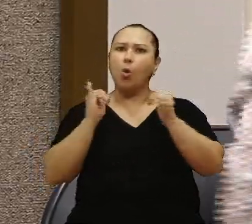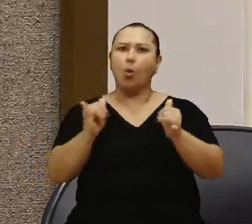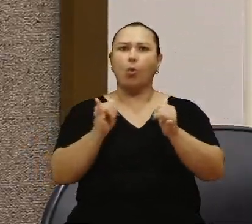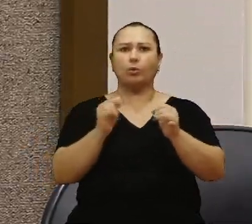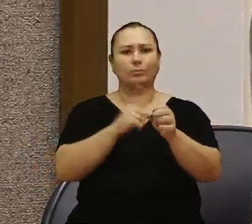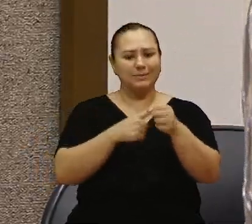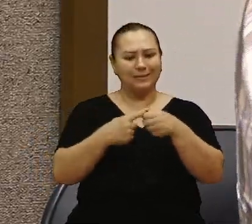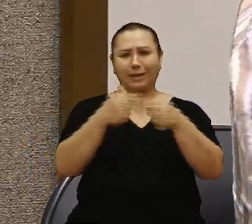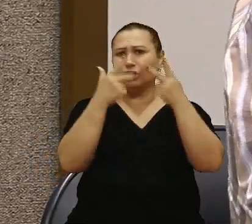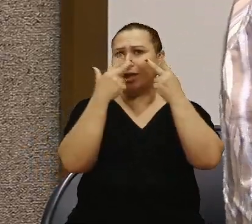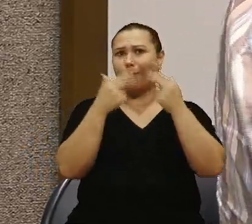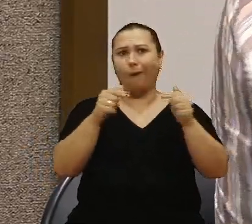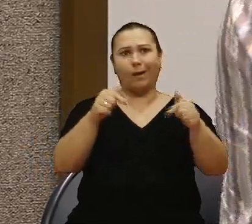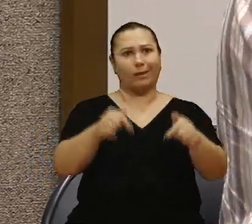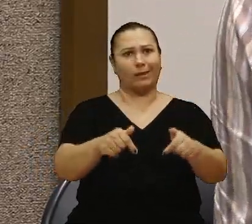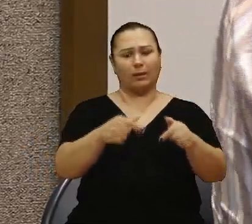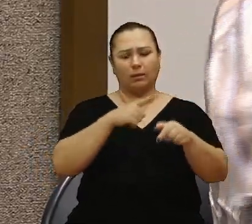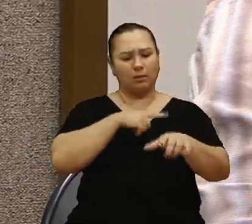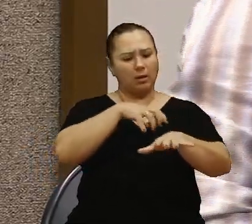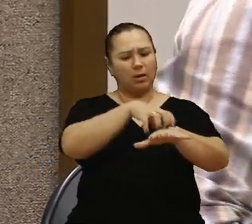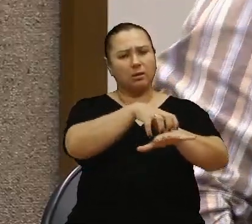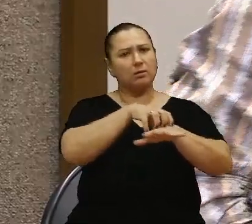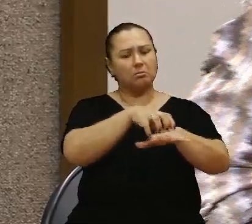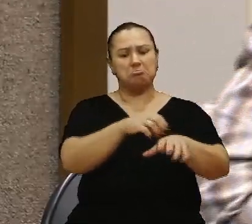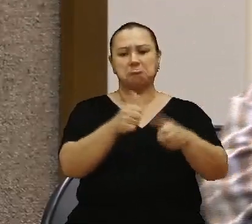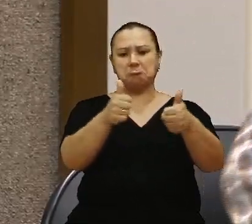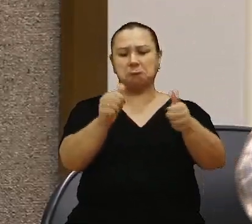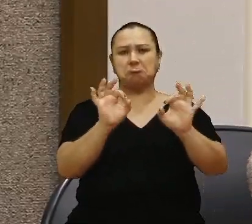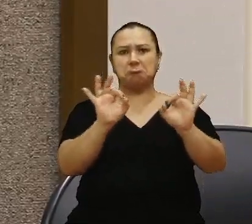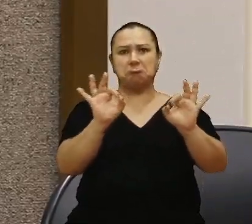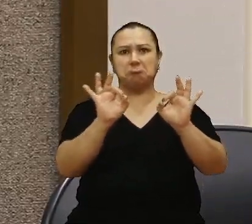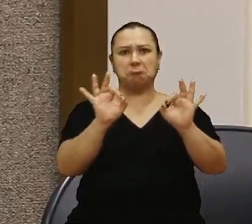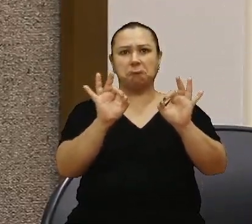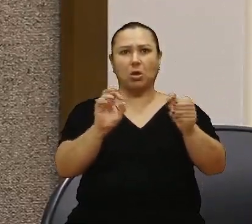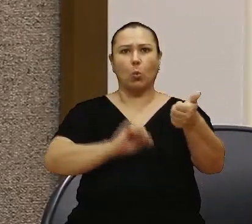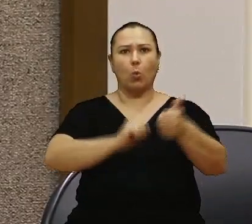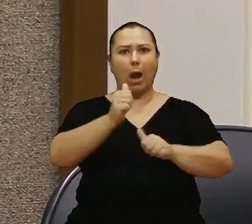essa, que nós temos um transporte público de primeira qualidade. Obrigado, vereador D'Ambrosio.